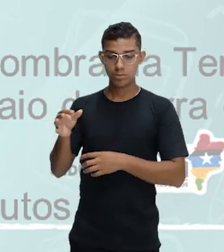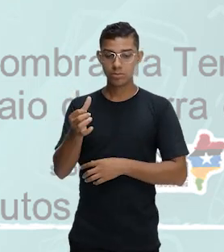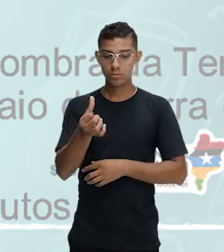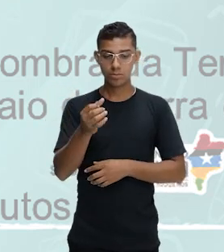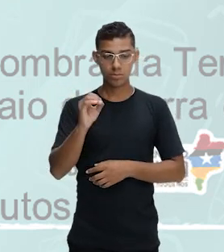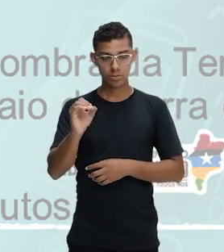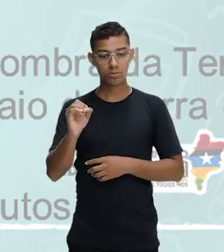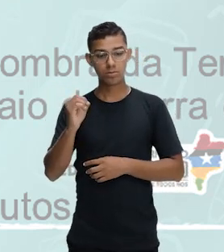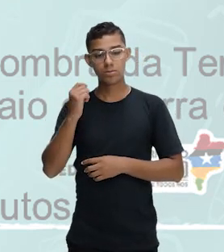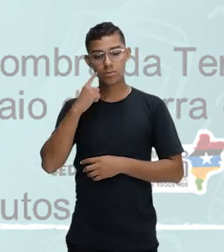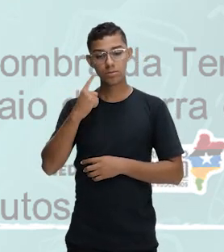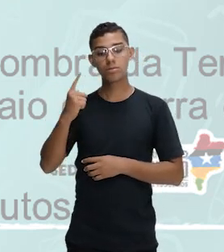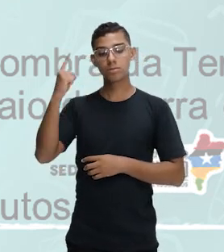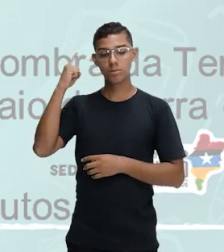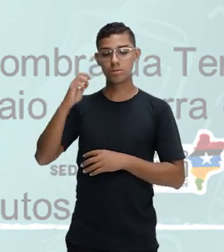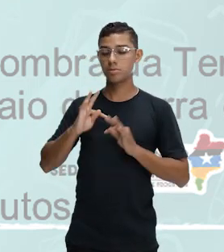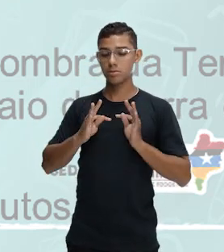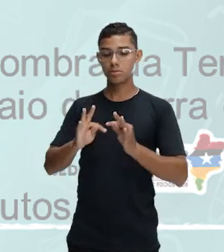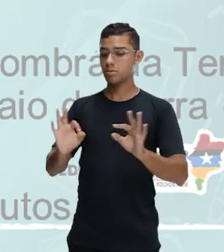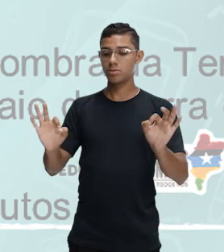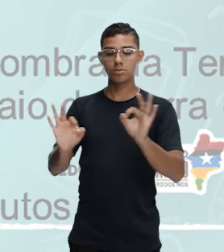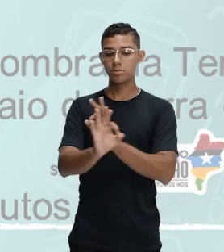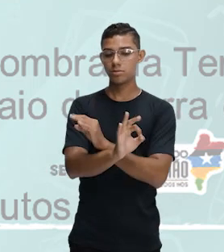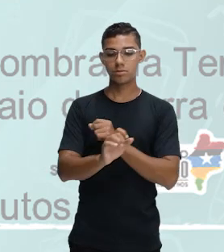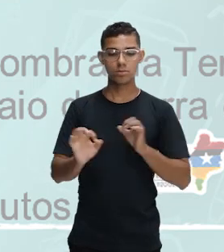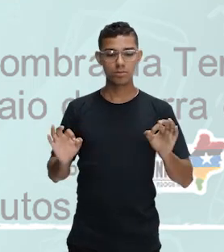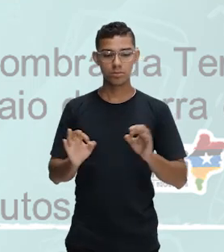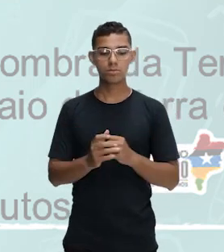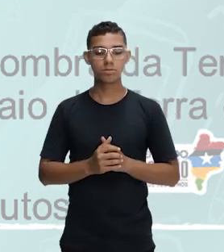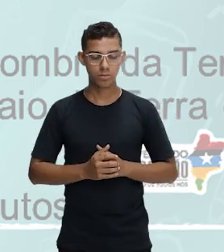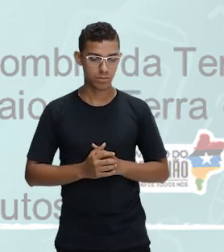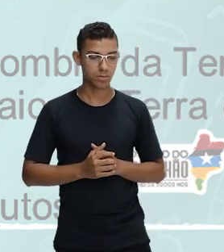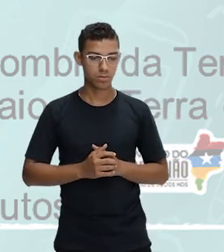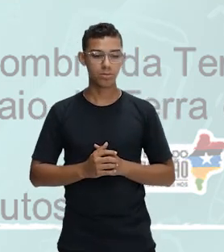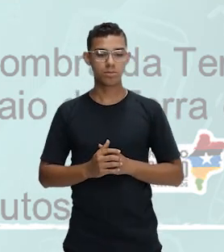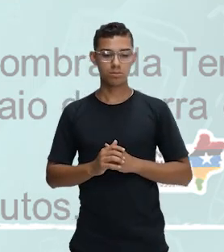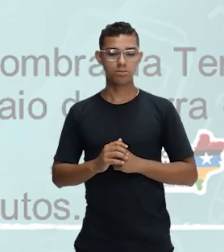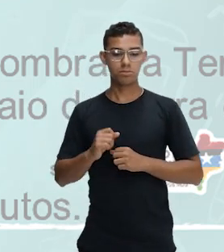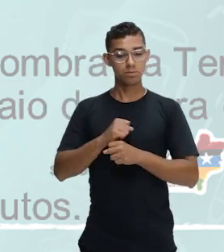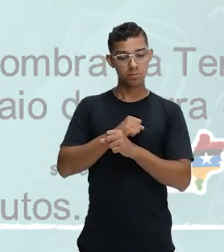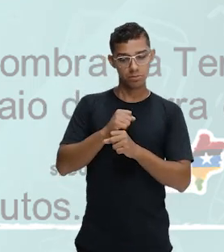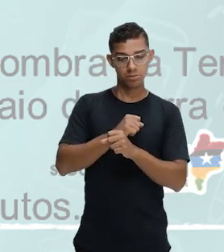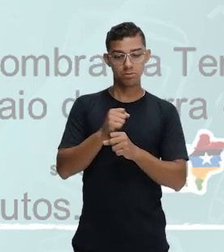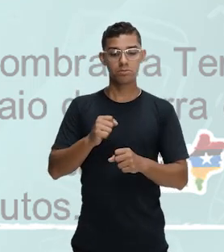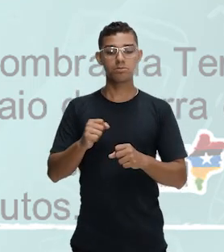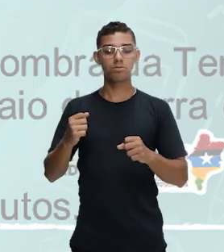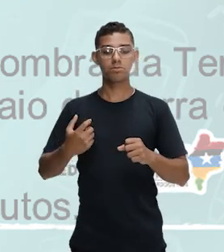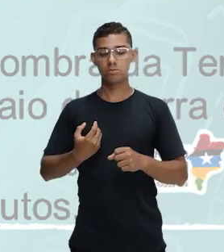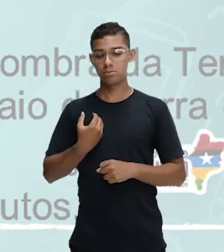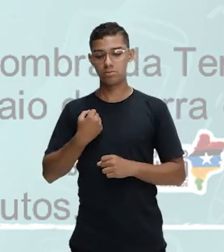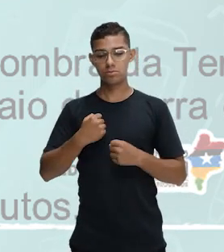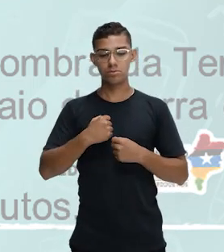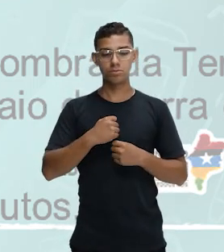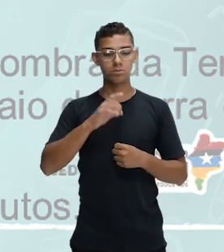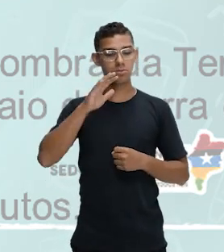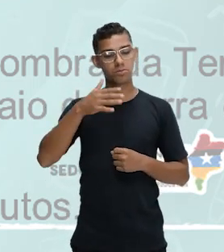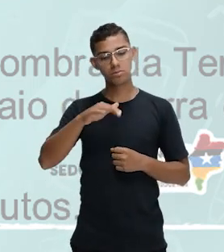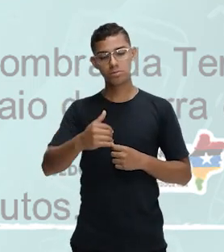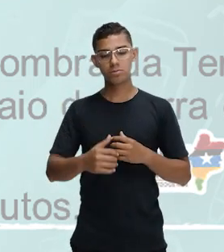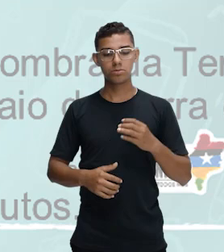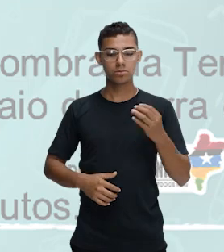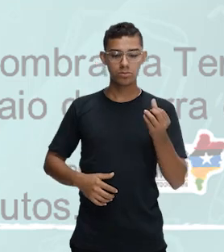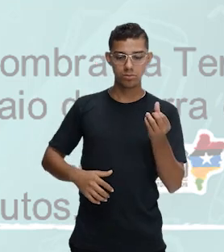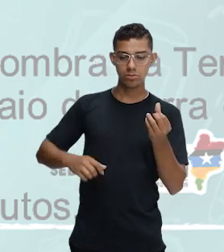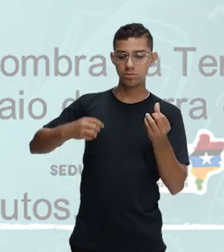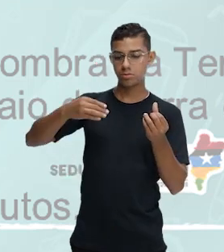a época e a tecnologia que não tinha. Né? Determinou a duração do ano como uma margem de erro de 6